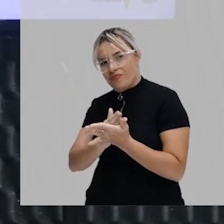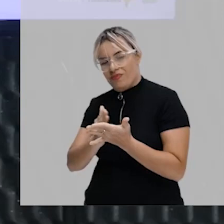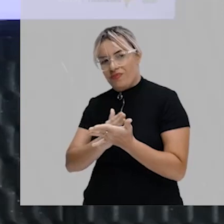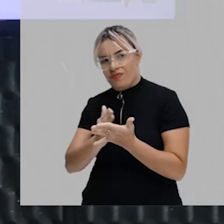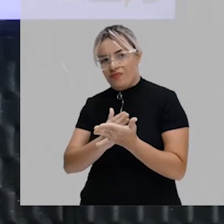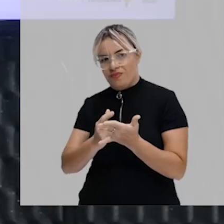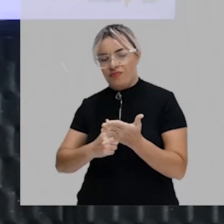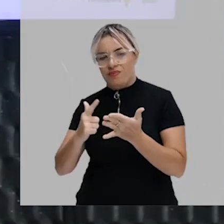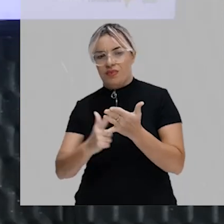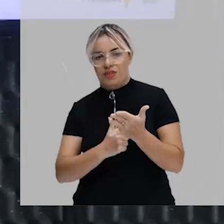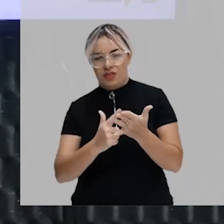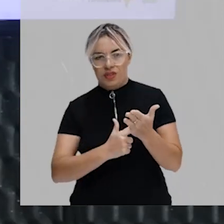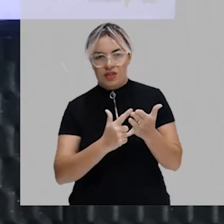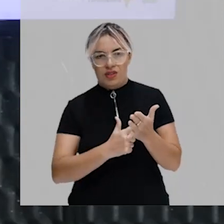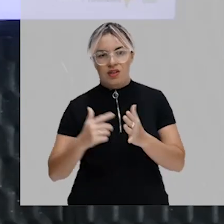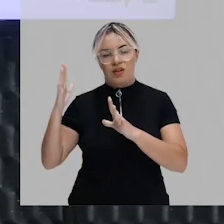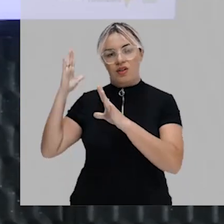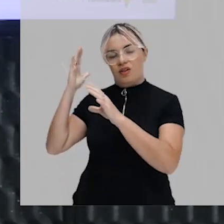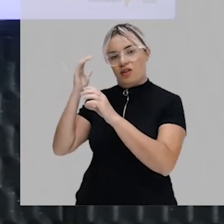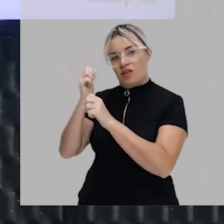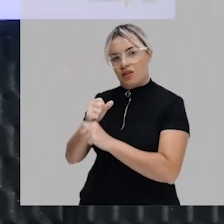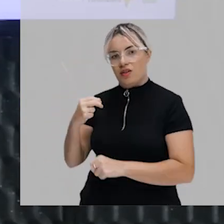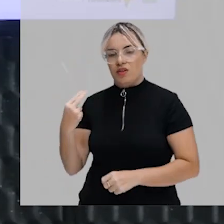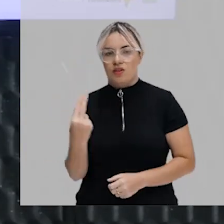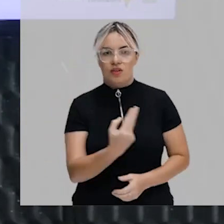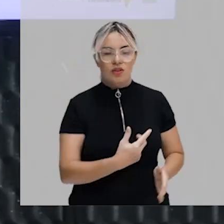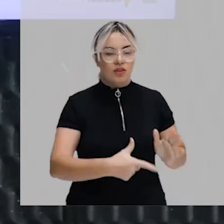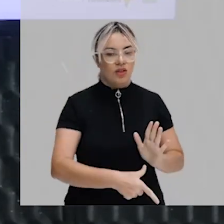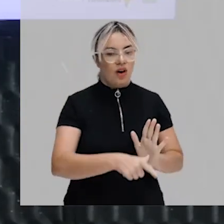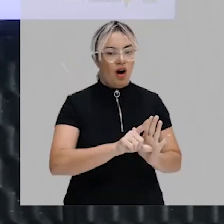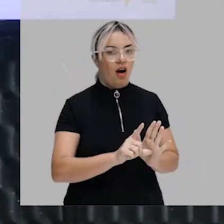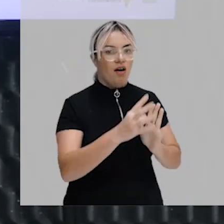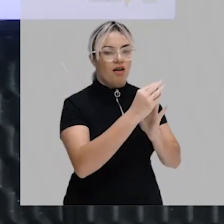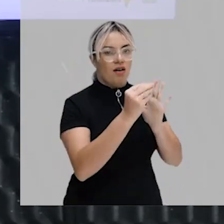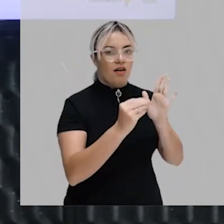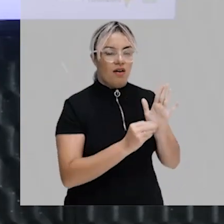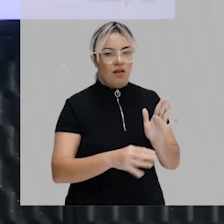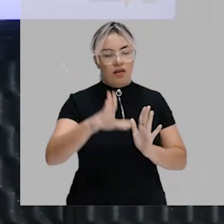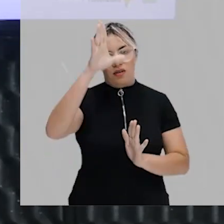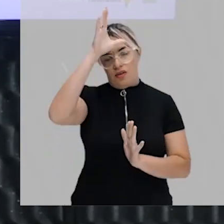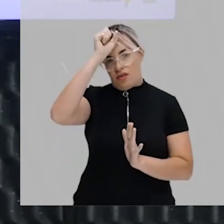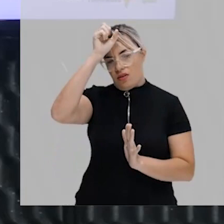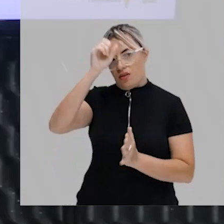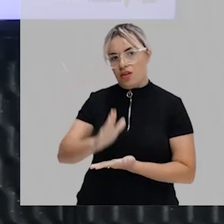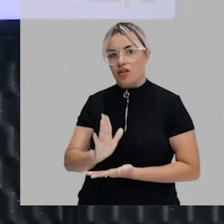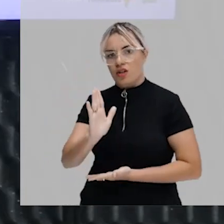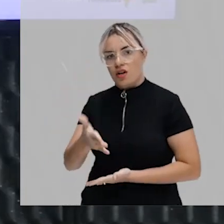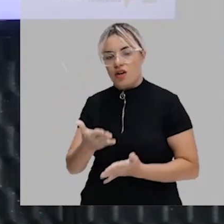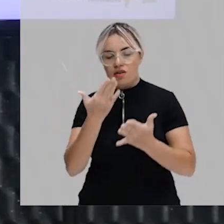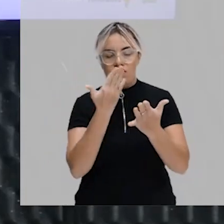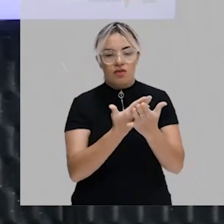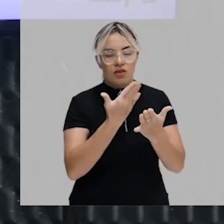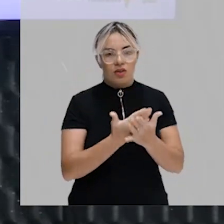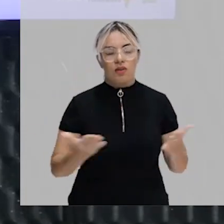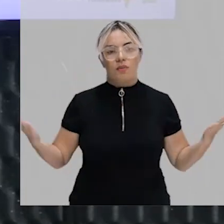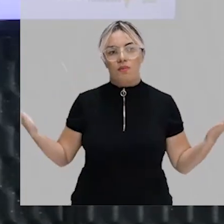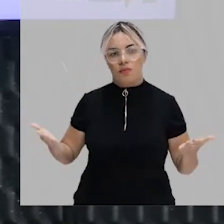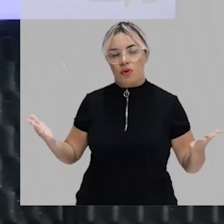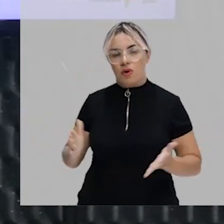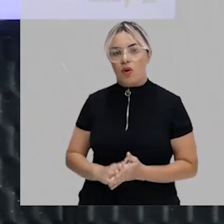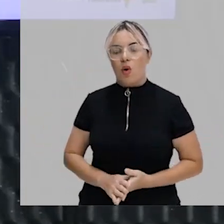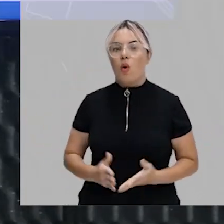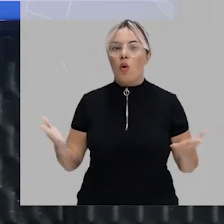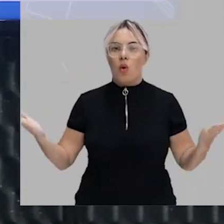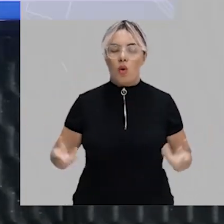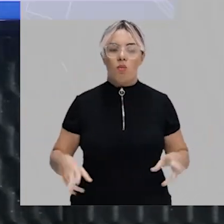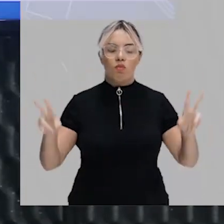tá? Com o livro para você revisar as nossas aulas anteriores e também aprender essa aula que a gente vai estudar agora. Hoje nós vamos